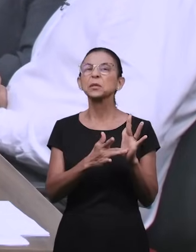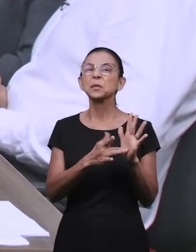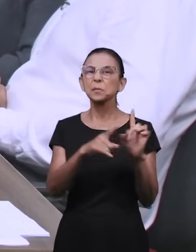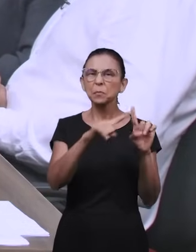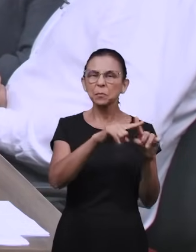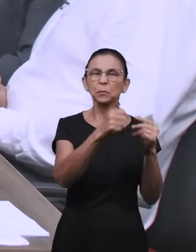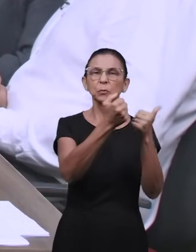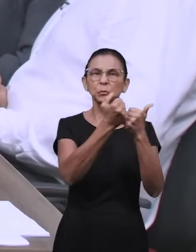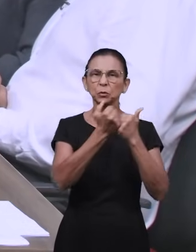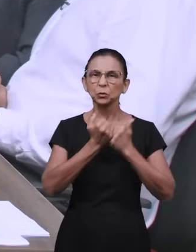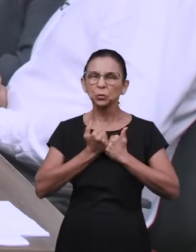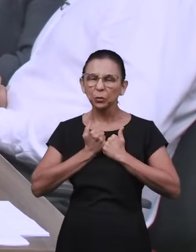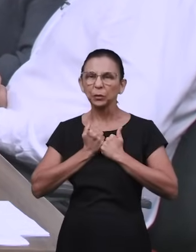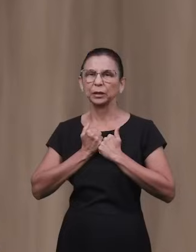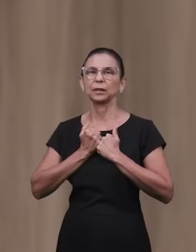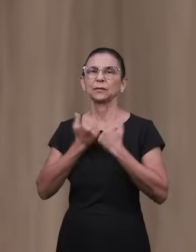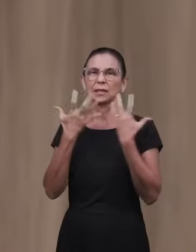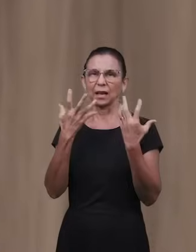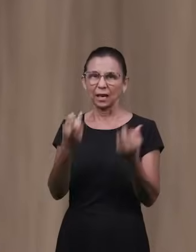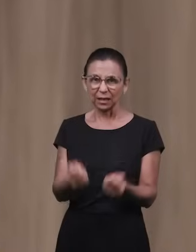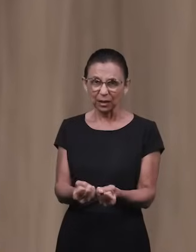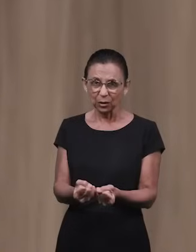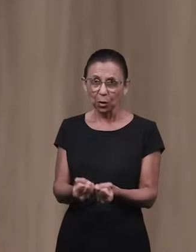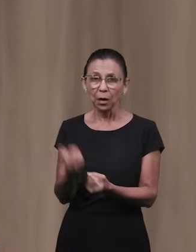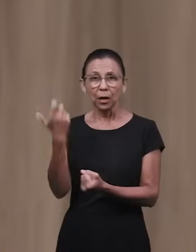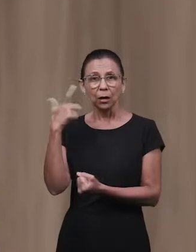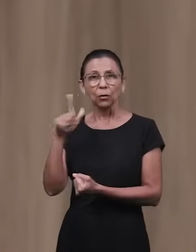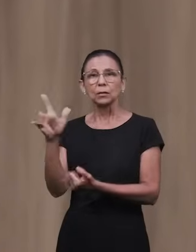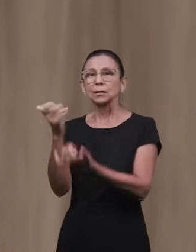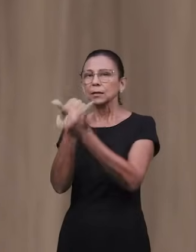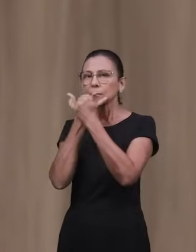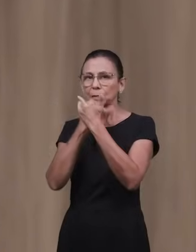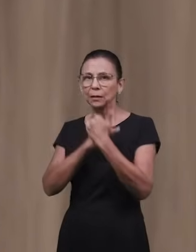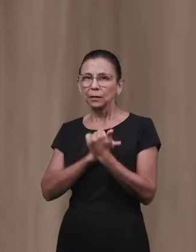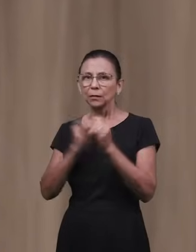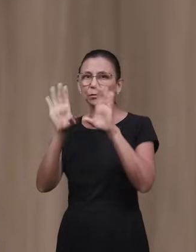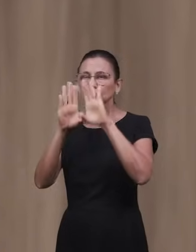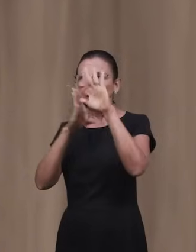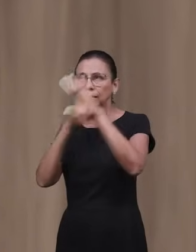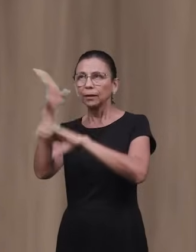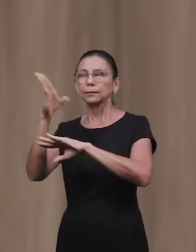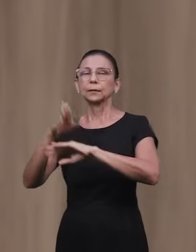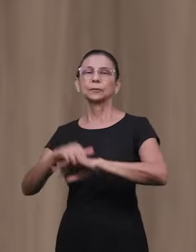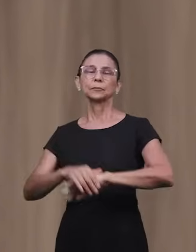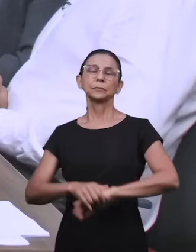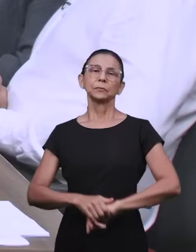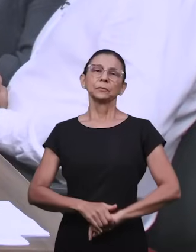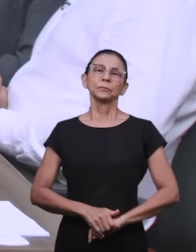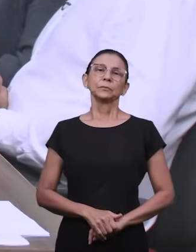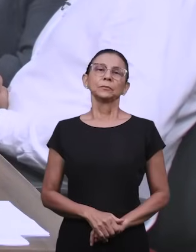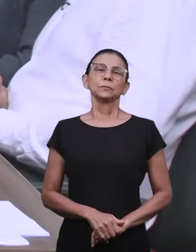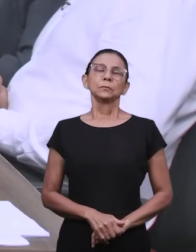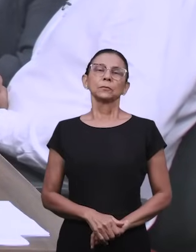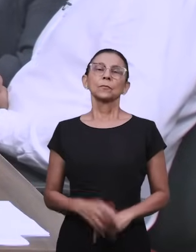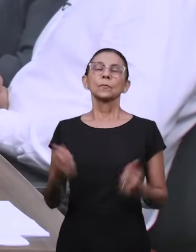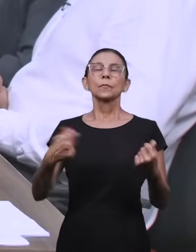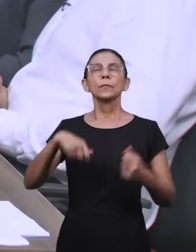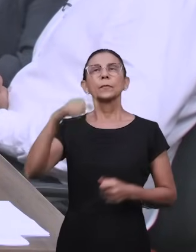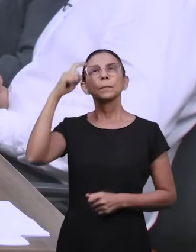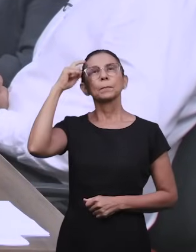glória de Deus, né? Foi selado pelo Espírito Santo da promessa. Esse é um momento em que nós paramos